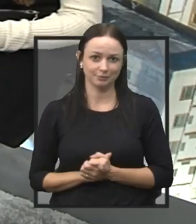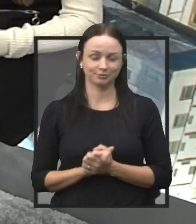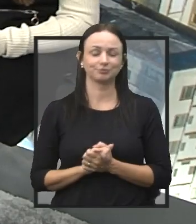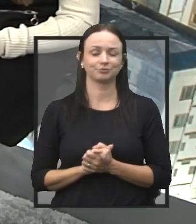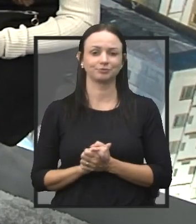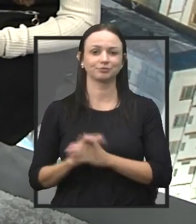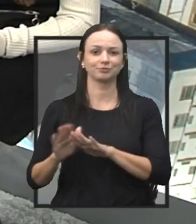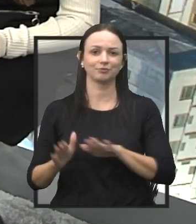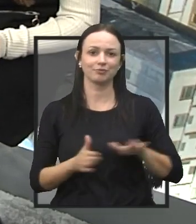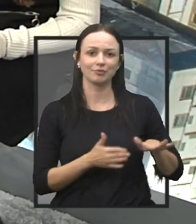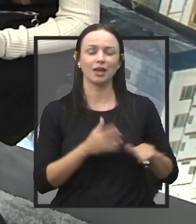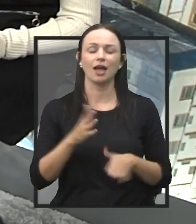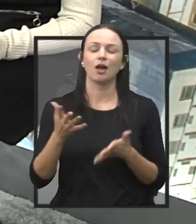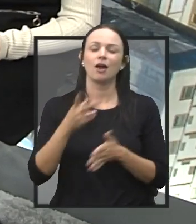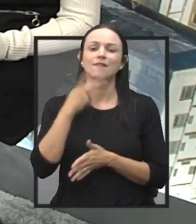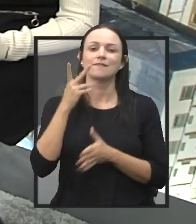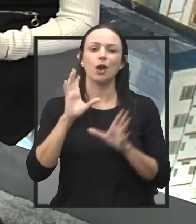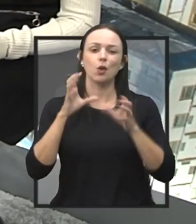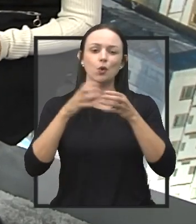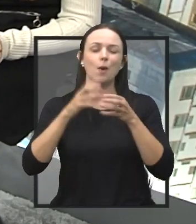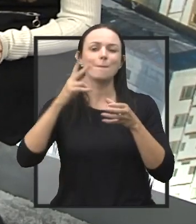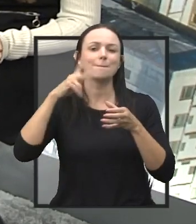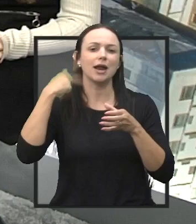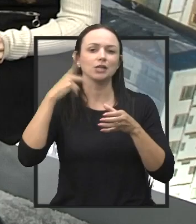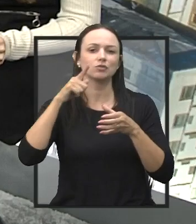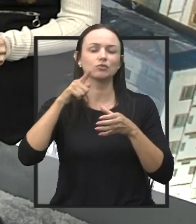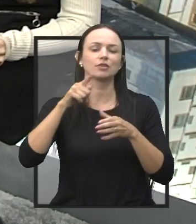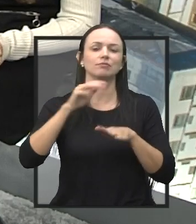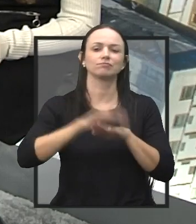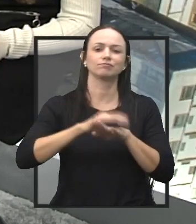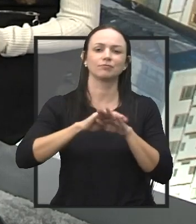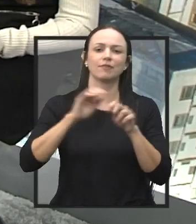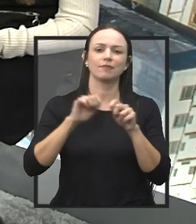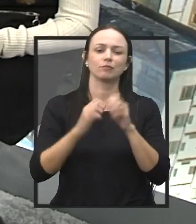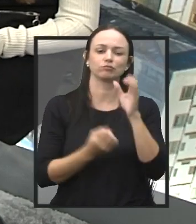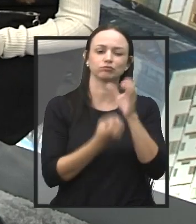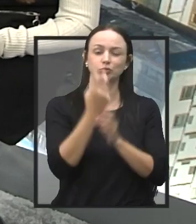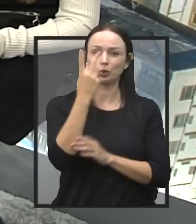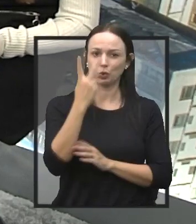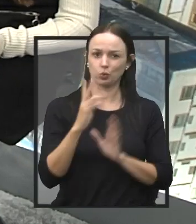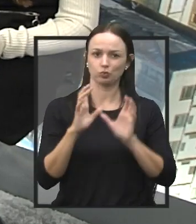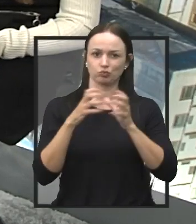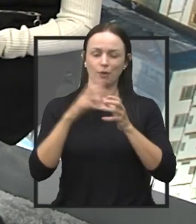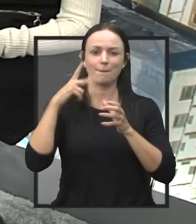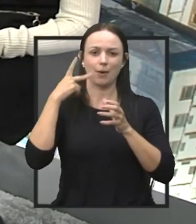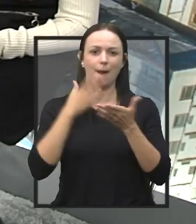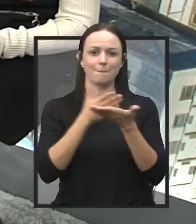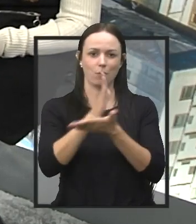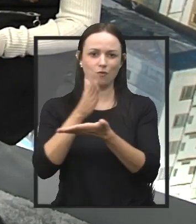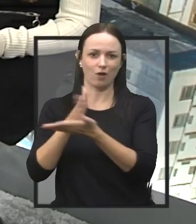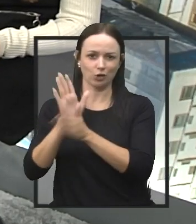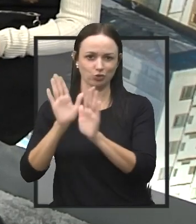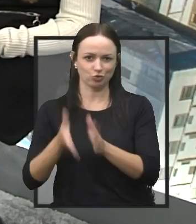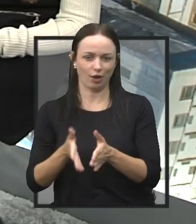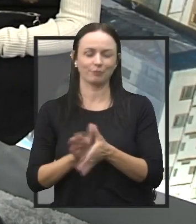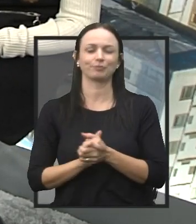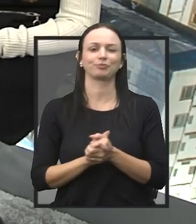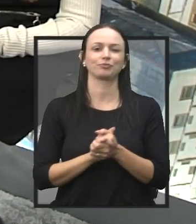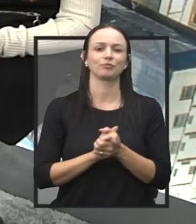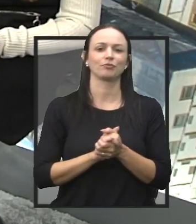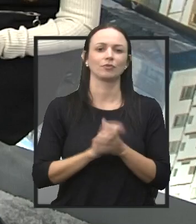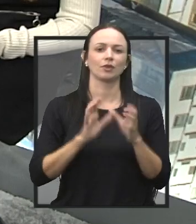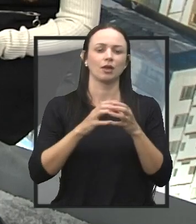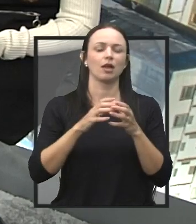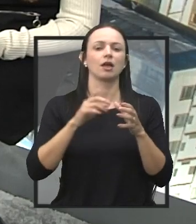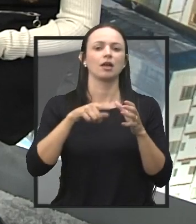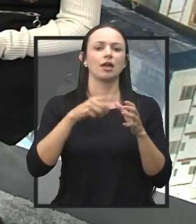falar um pouquinho sobre frente parlamentar. Vamos lá. A senhora é autora de 2 frentes parlamentares que já foram aprovadas, inclusive, a Frente